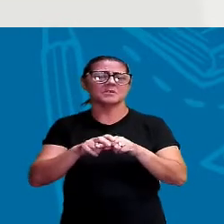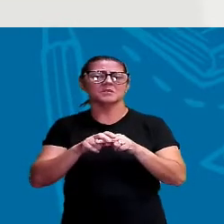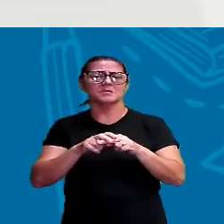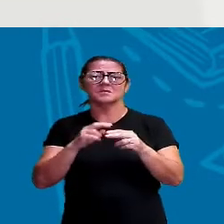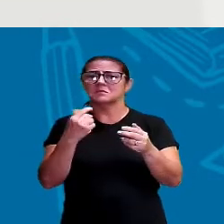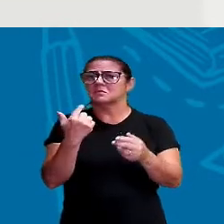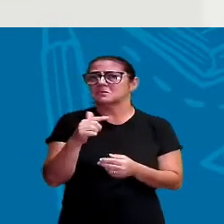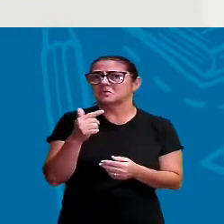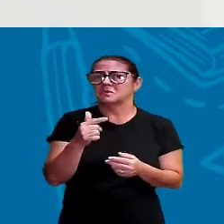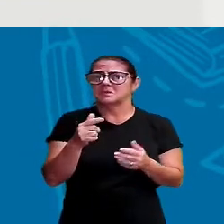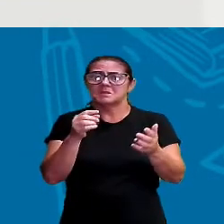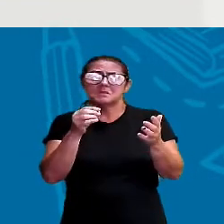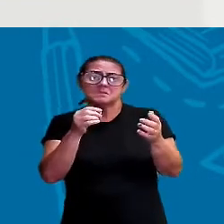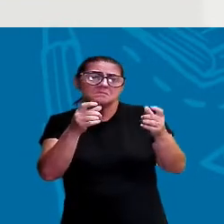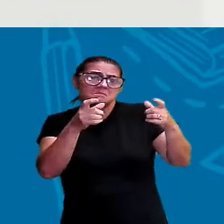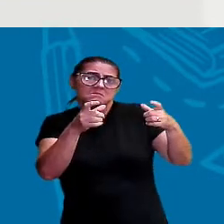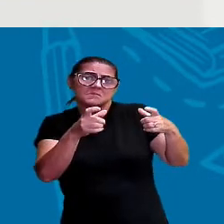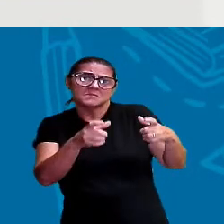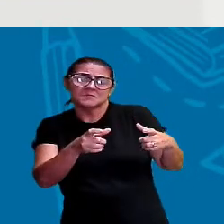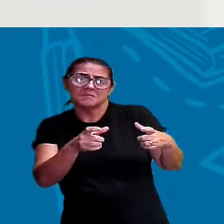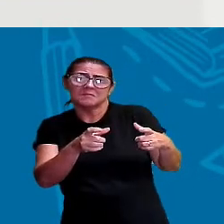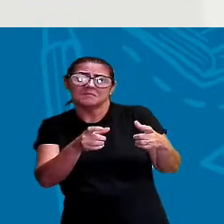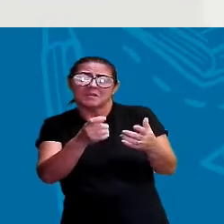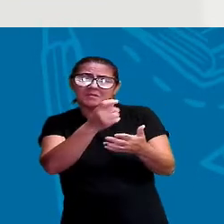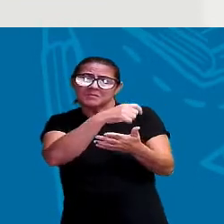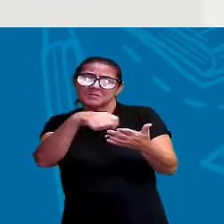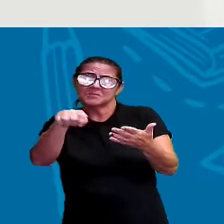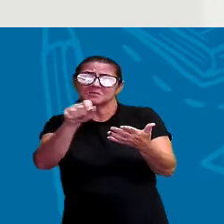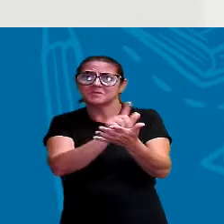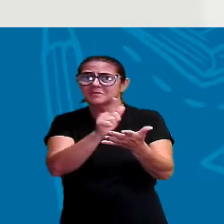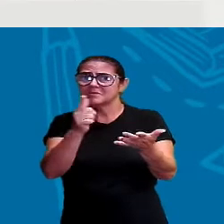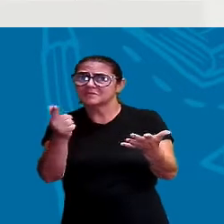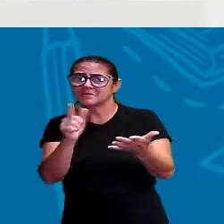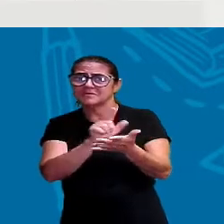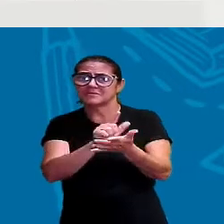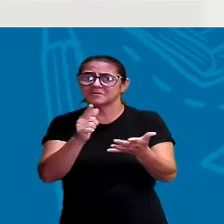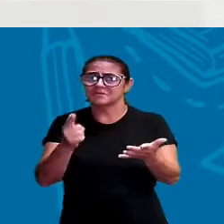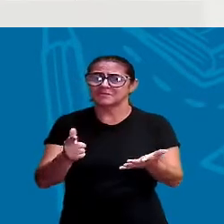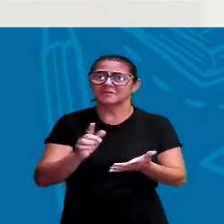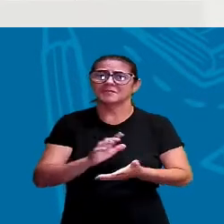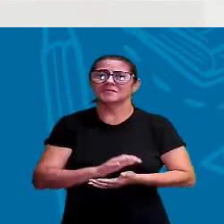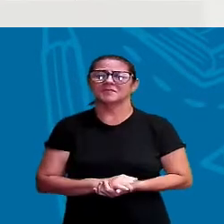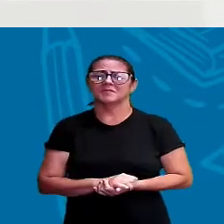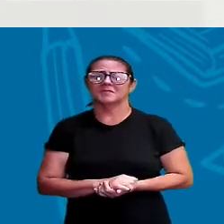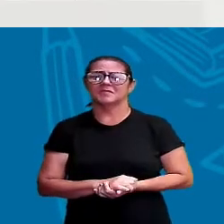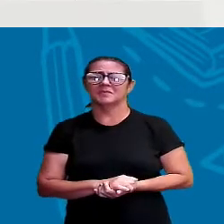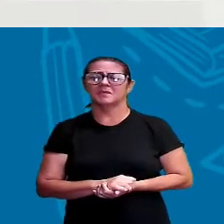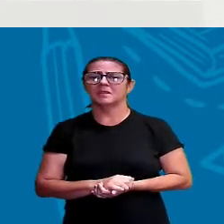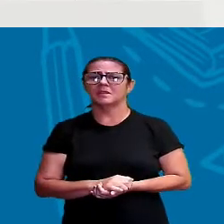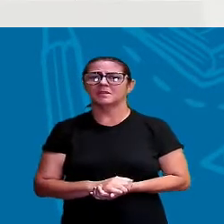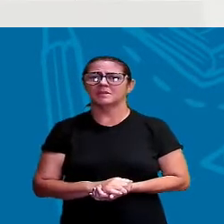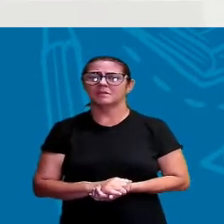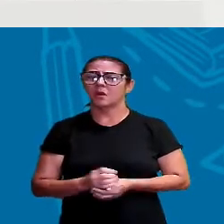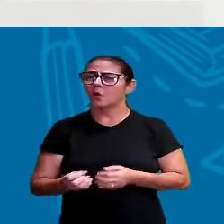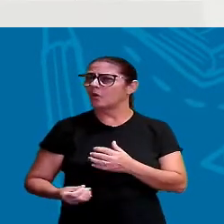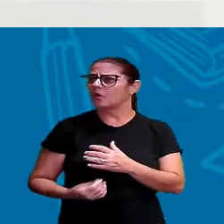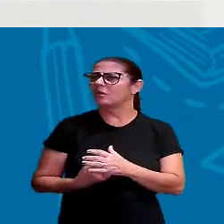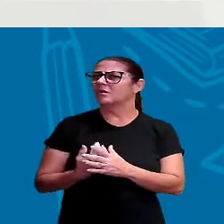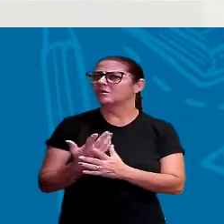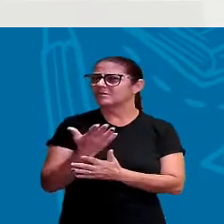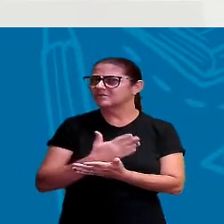espaço nos jornais para colocar aí algum passatempo, certo? Origem explicada, mas a gente